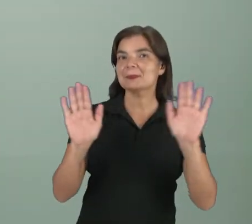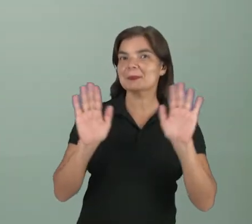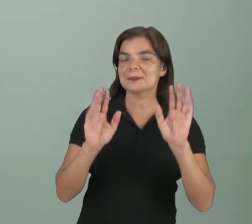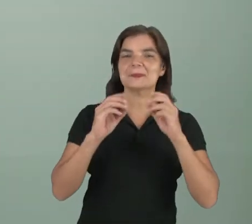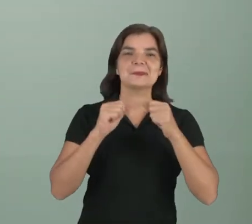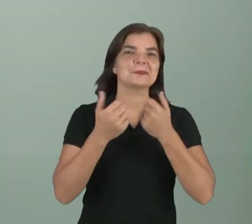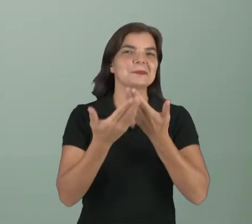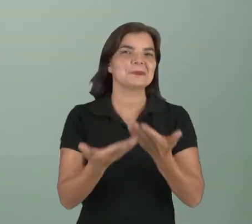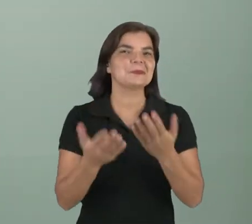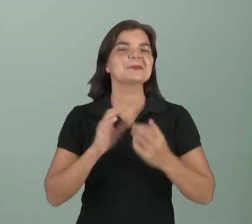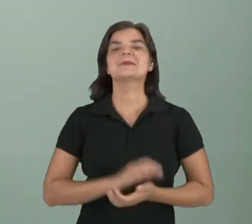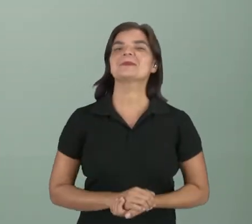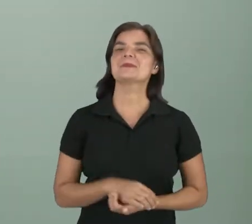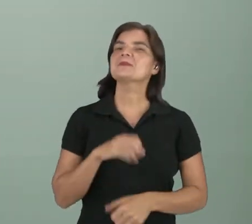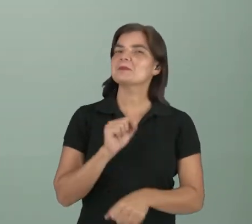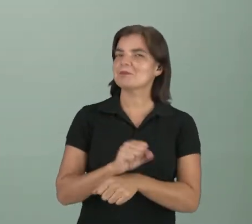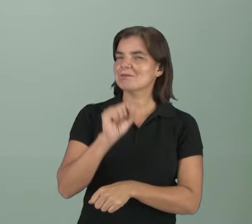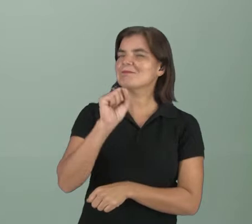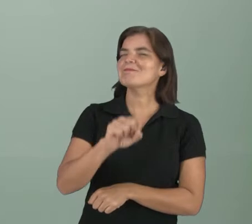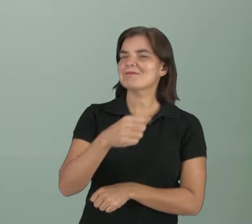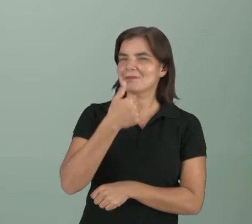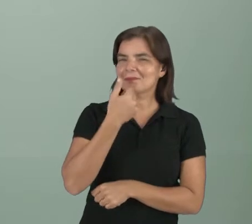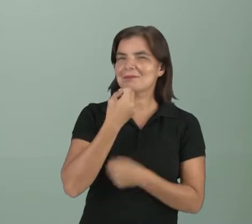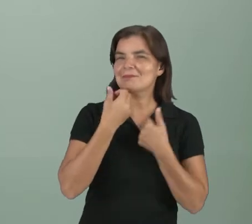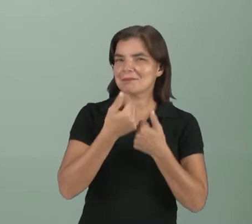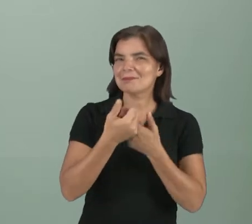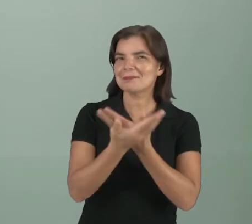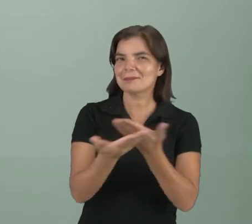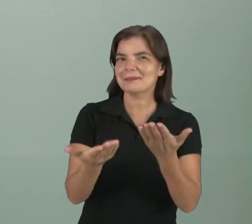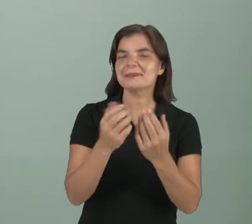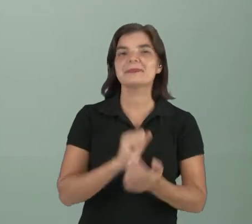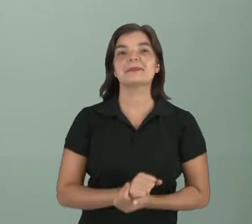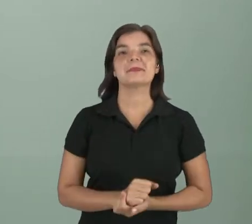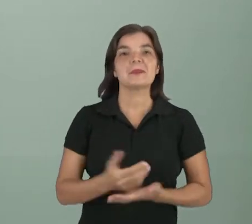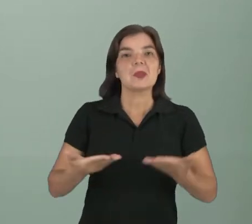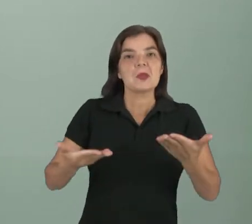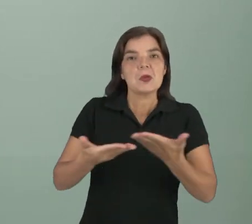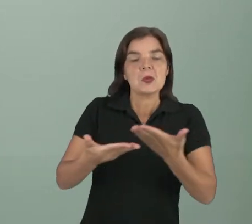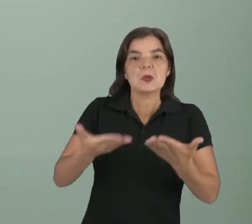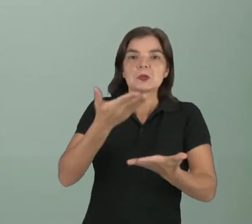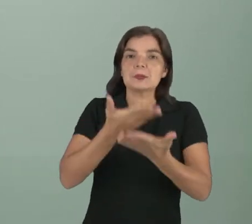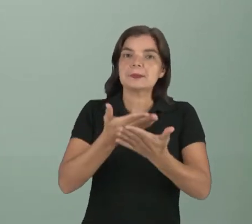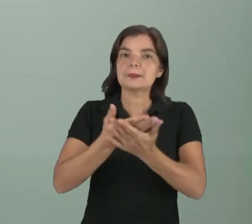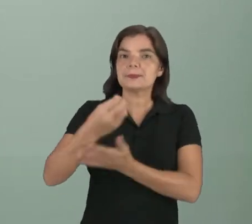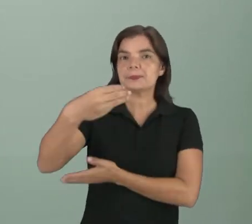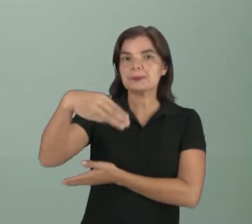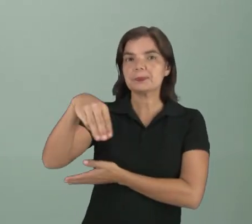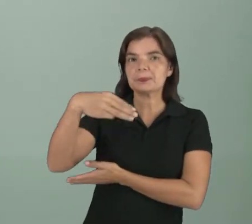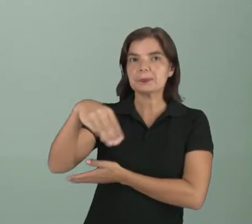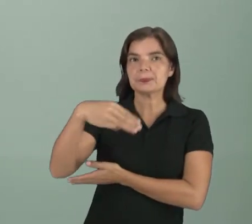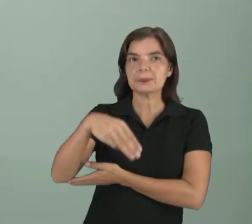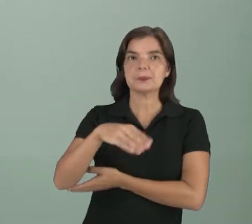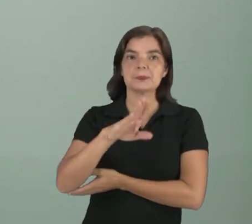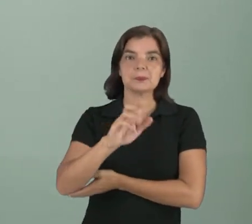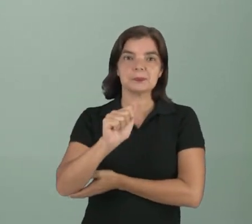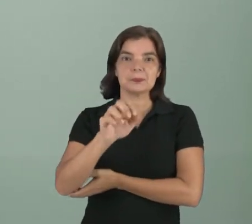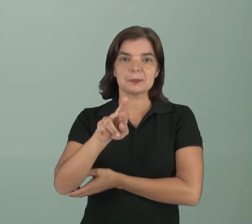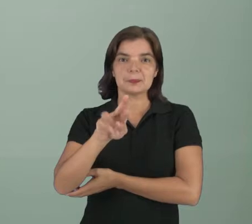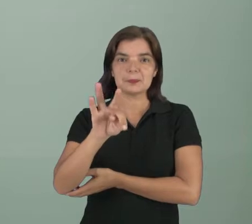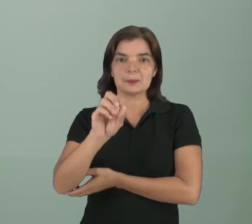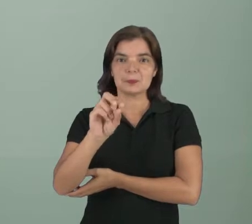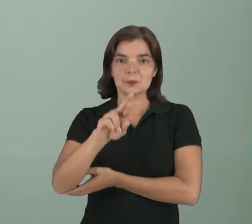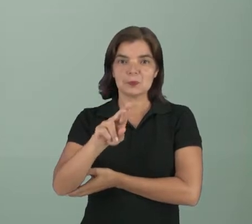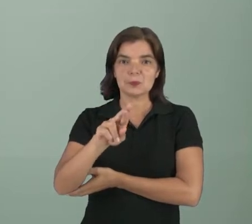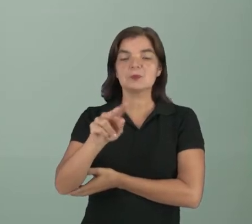Olá pessoal, tudo bem? Eu espero que esteja tudo bem com vocês. Hoje nós vamos a mais uma aula de matemática. Meu nome é Bartô,